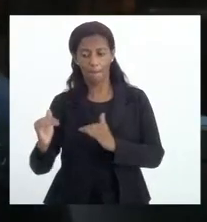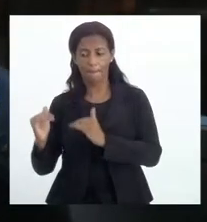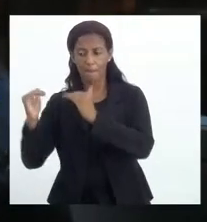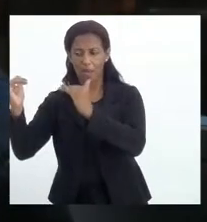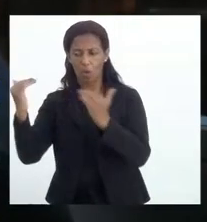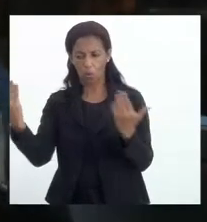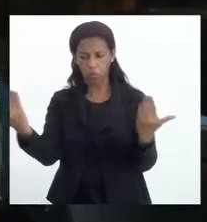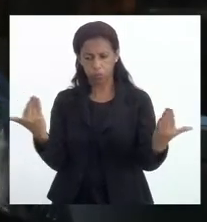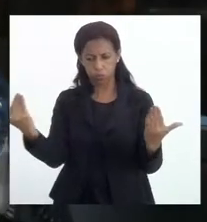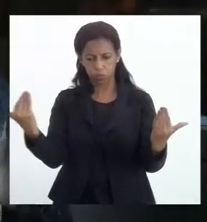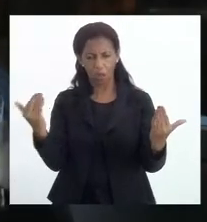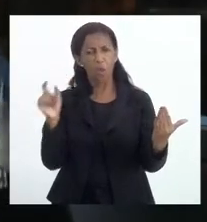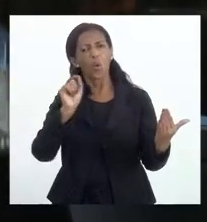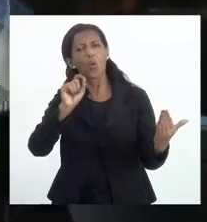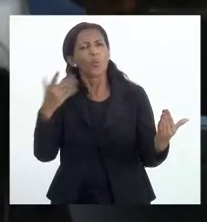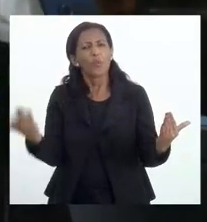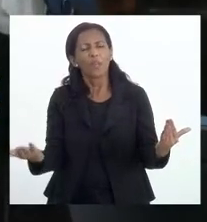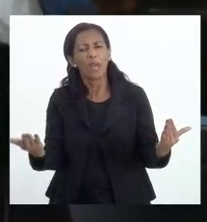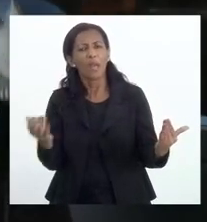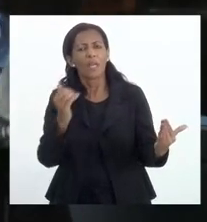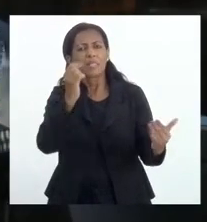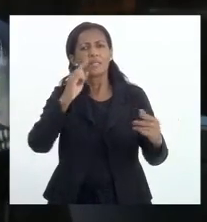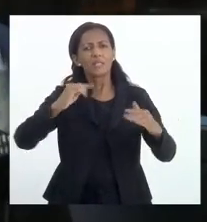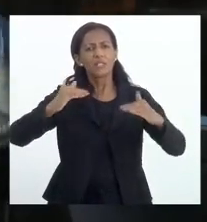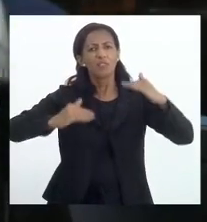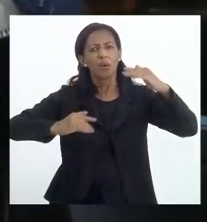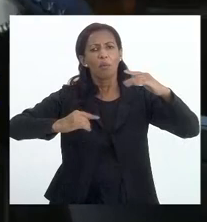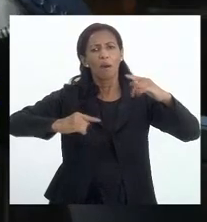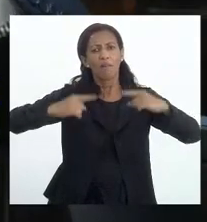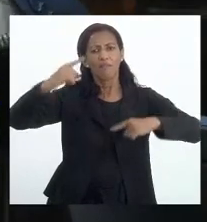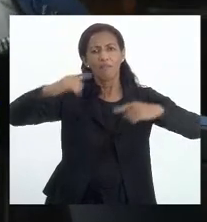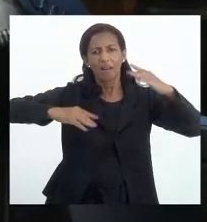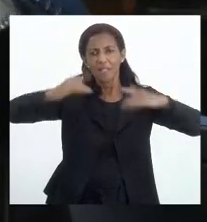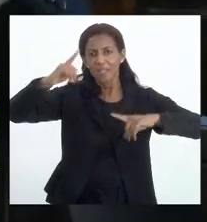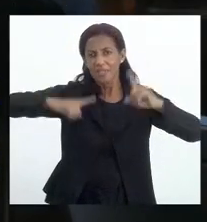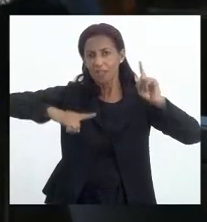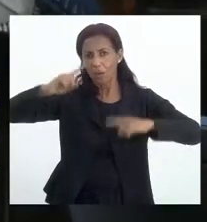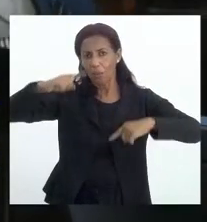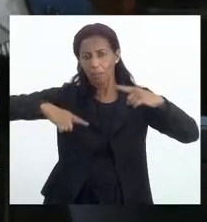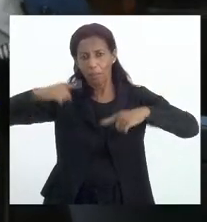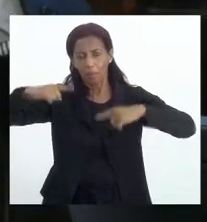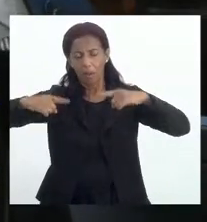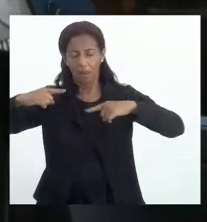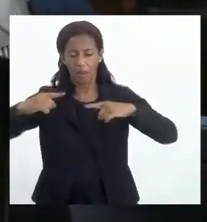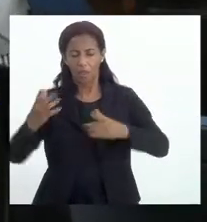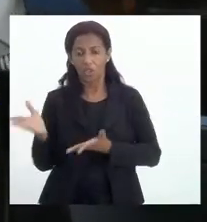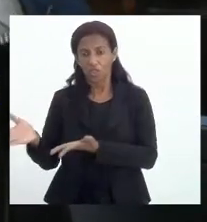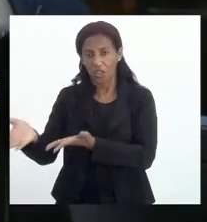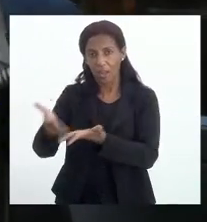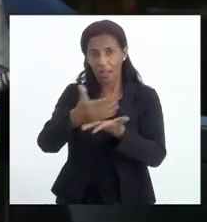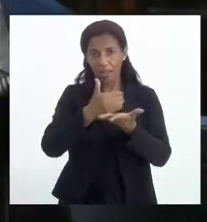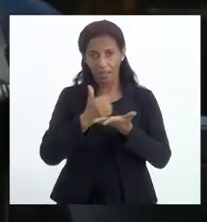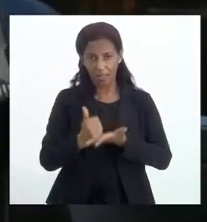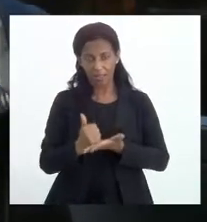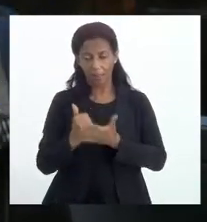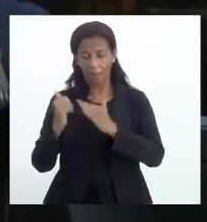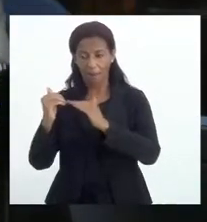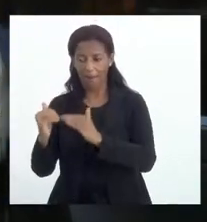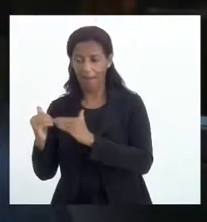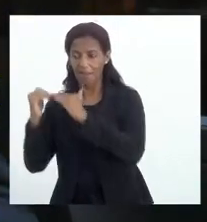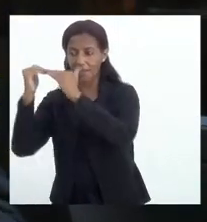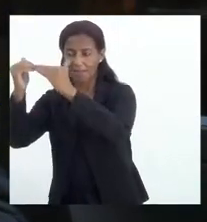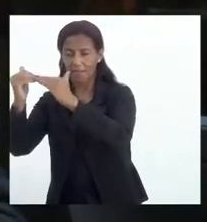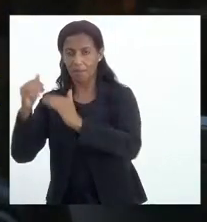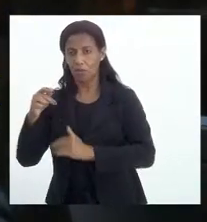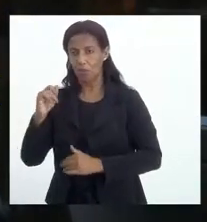nós tivermos uma variação de arrecadação que coloque acima do IPCA, isso